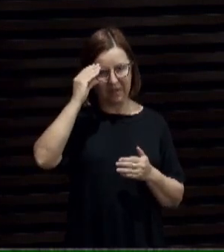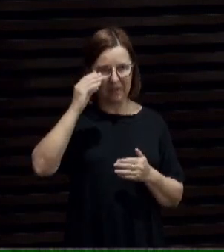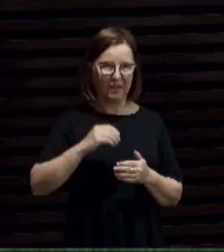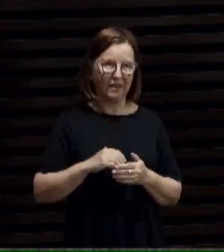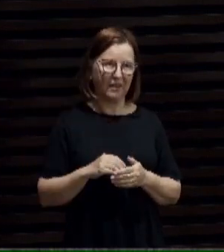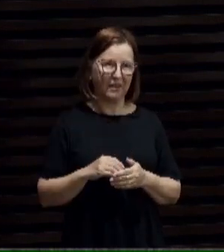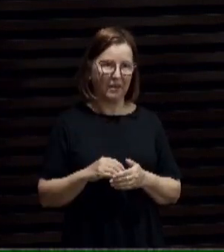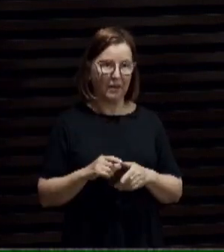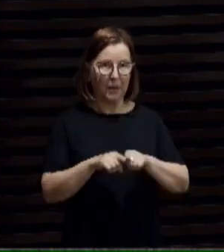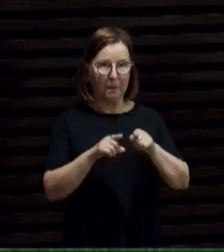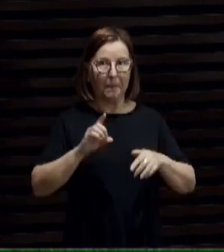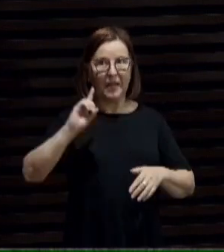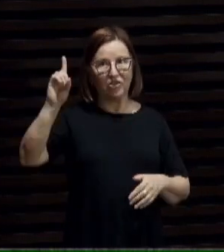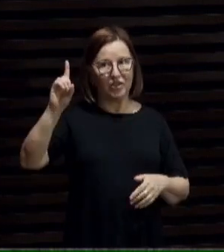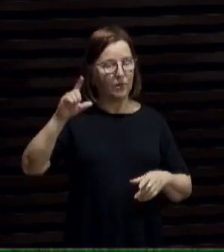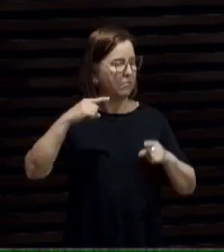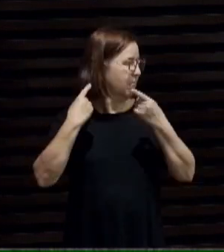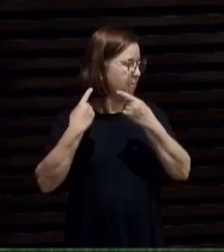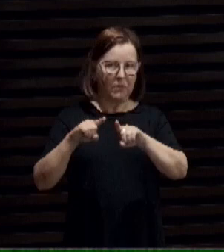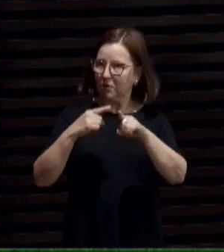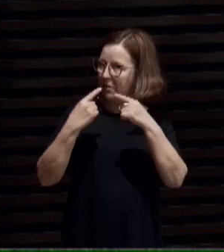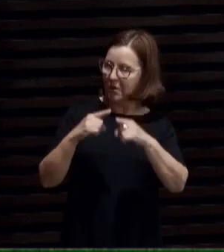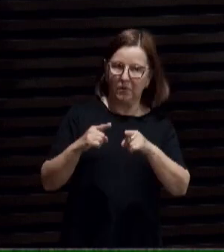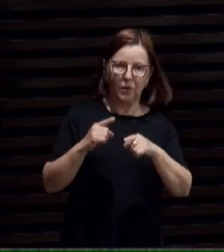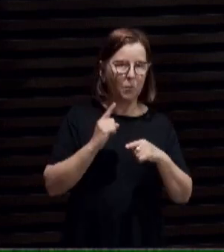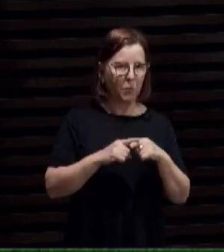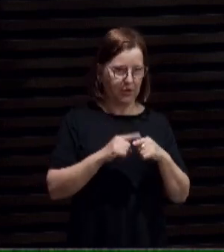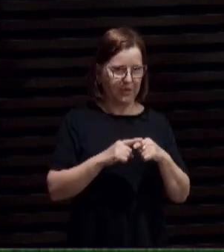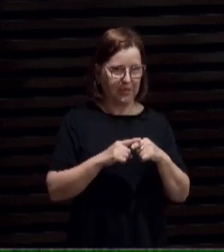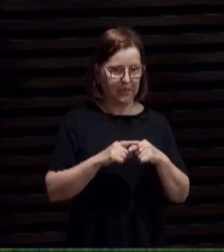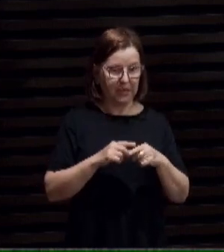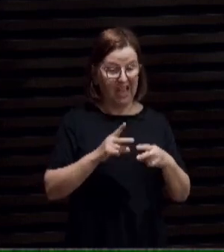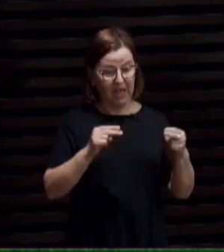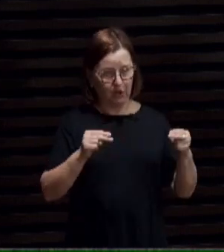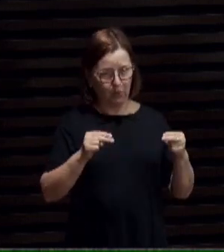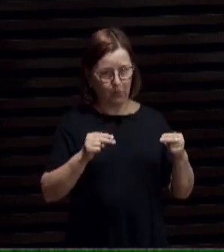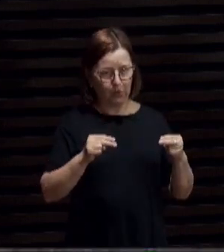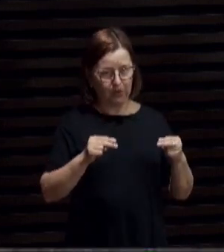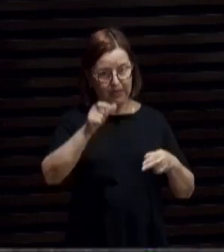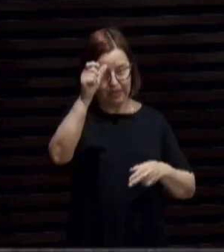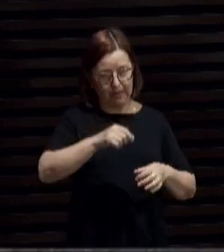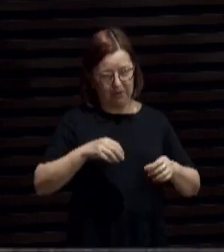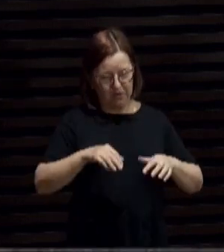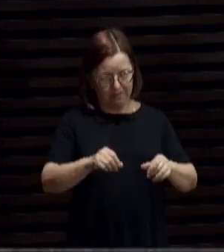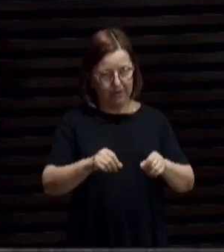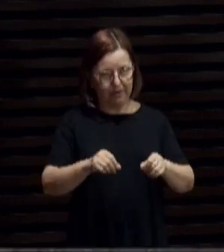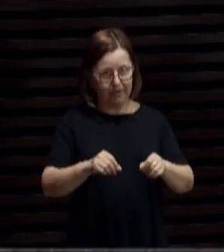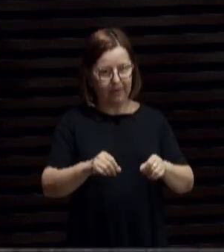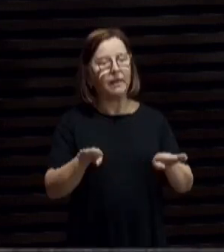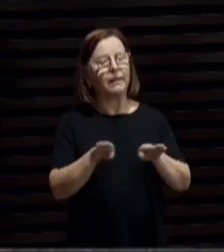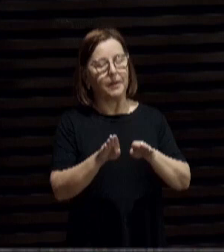de Deus não se zomba, porque aquilo que o homem semear, isso ele também vai